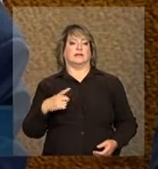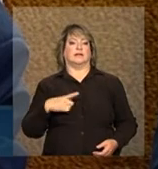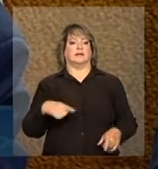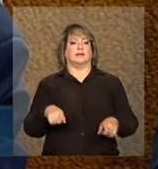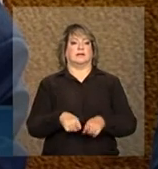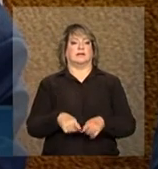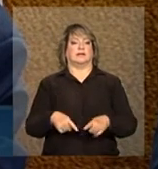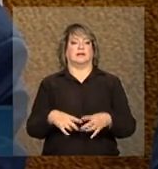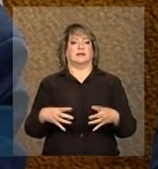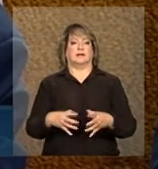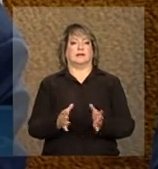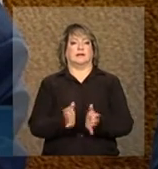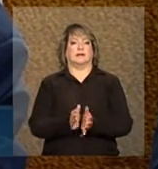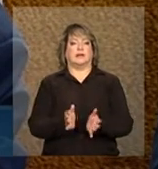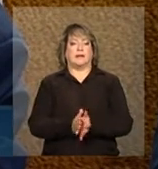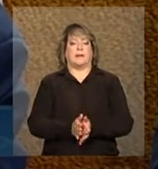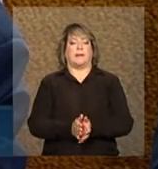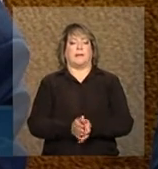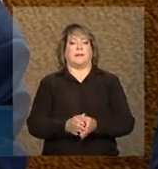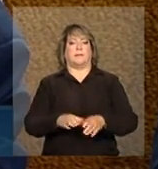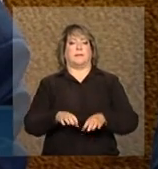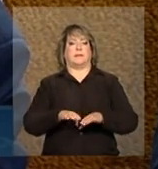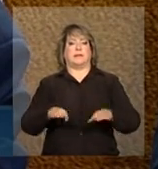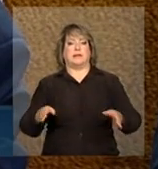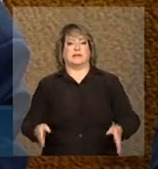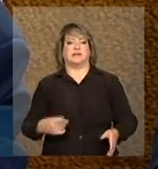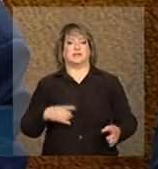mesas de diálogo e negociação, consultas públicas,